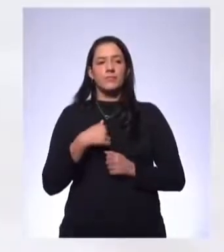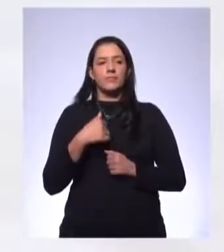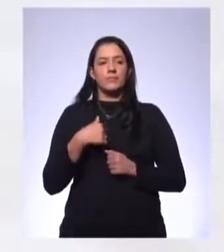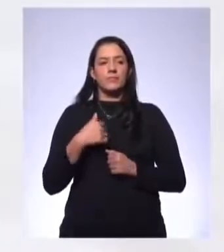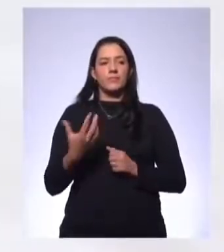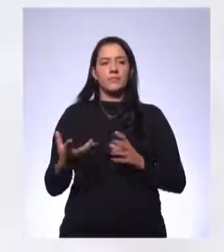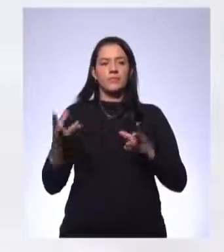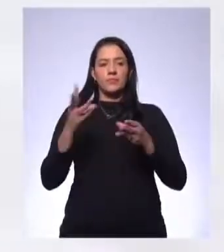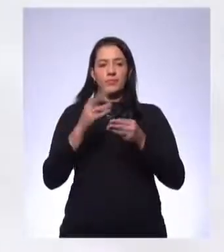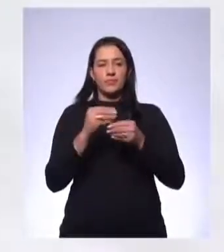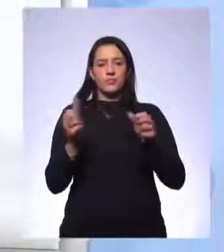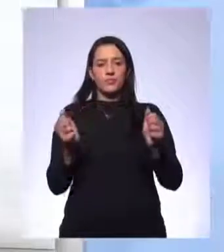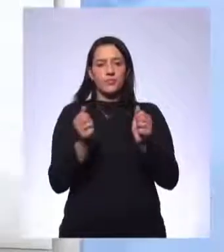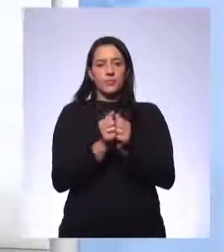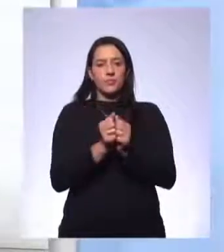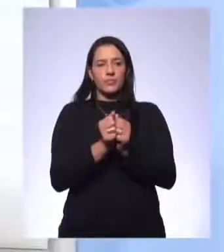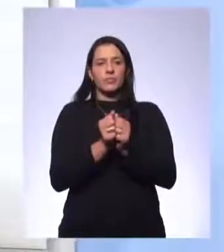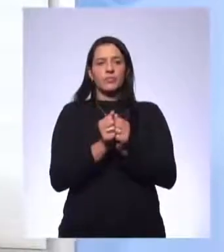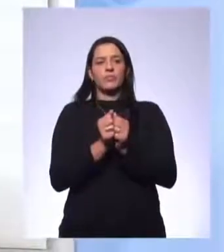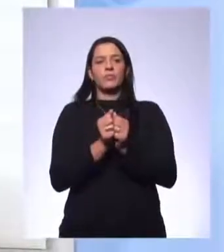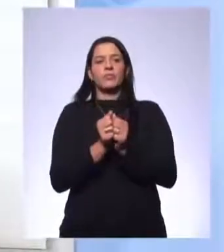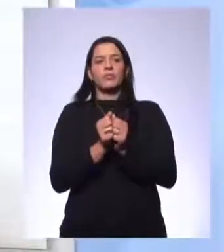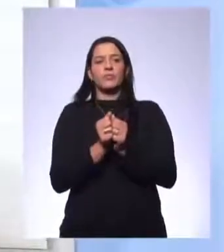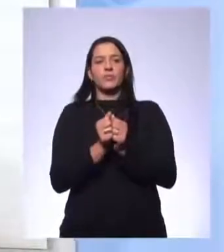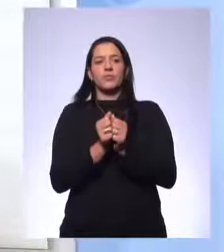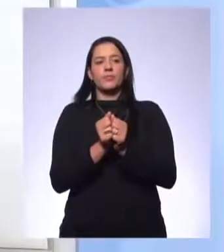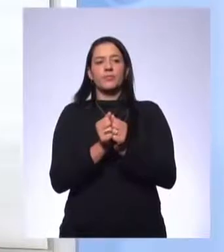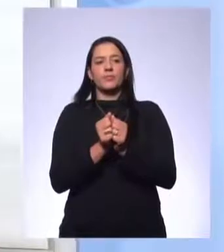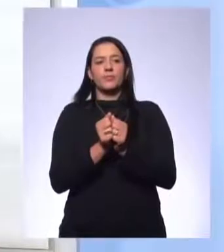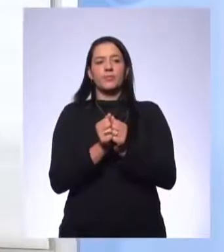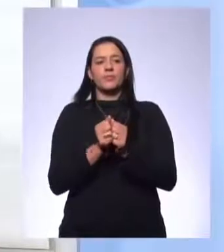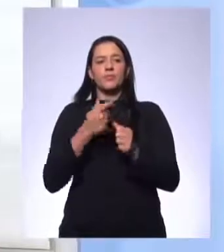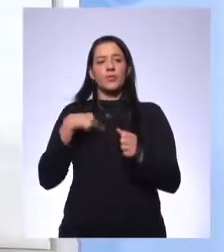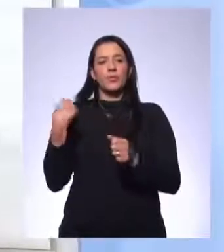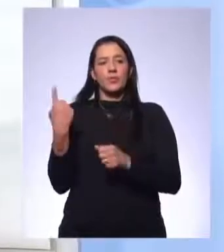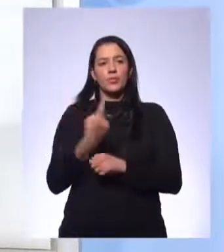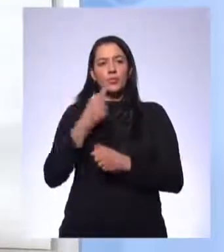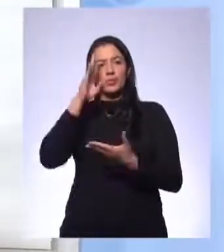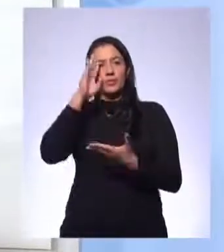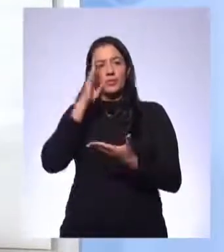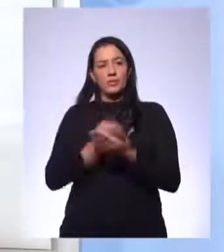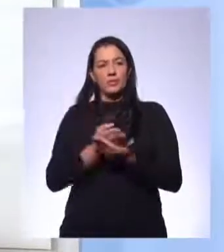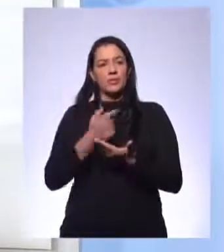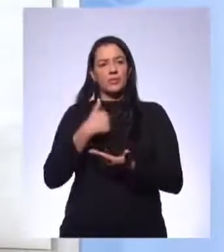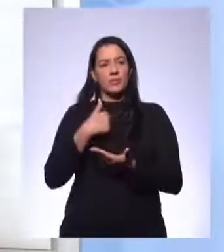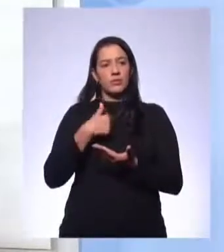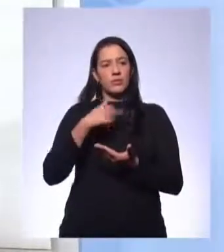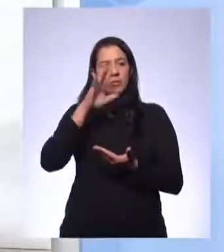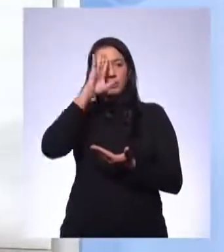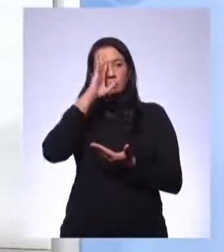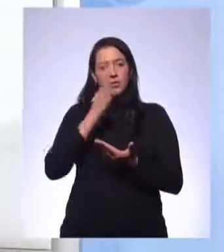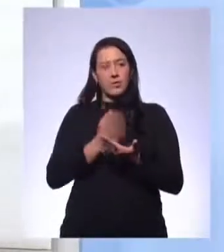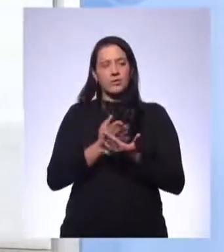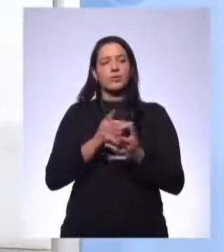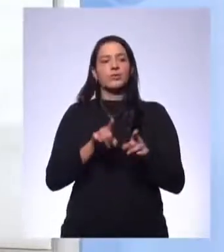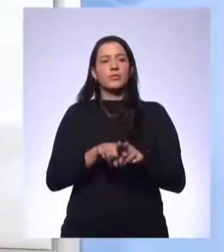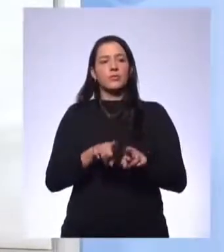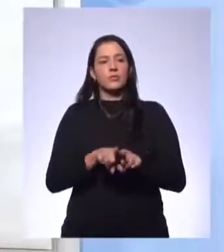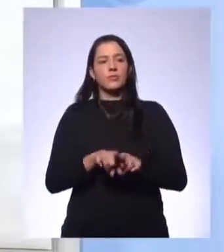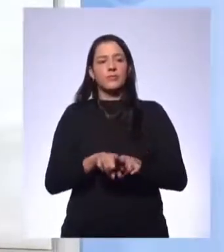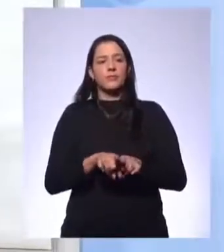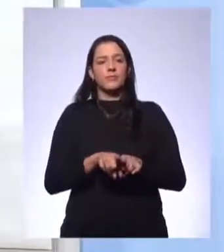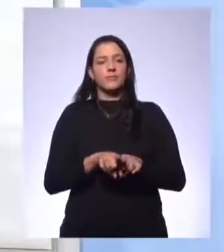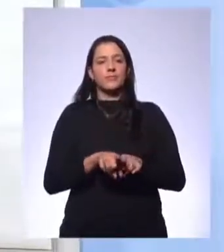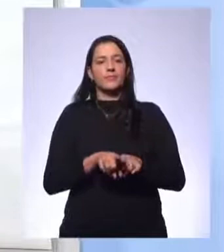com um núcleo, você já tem o hidrogênio. Então, a gente acredita, e eu acredito nisso muito, eu